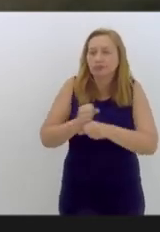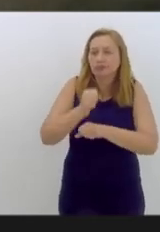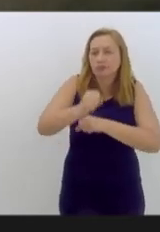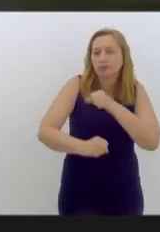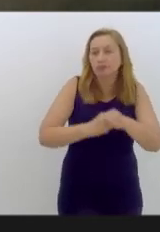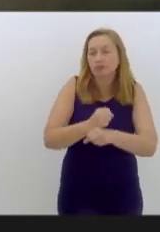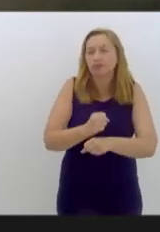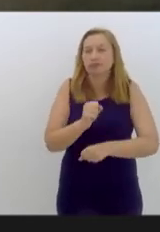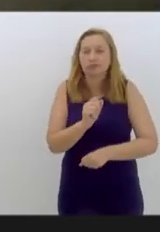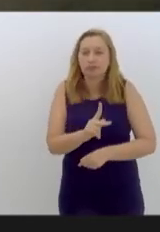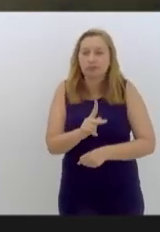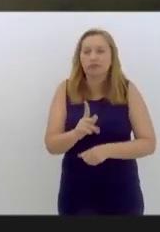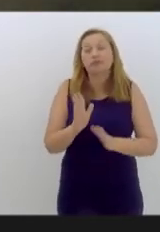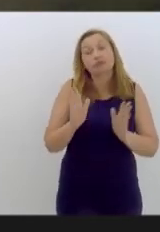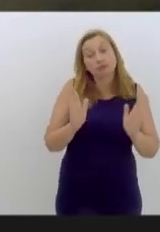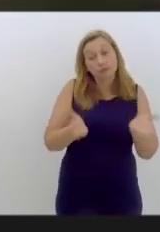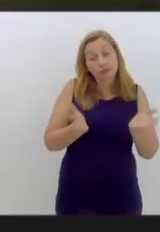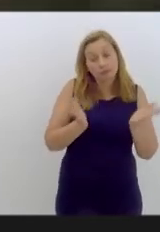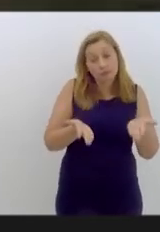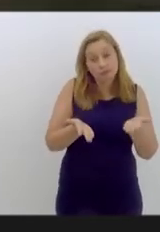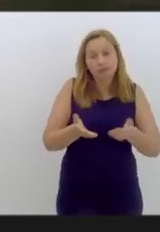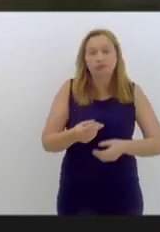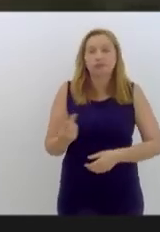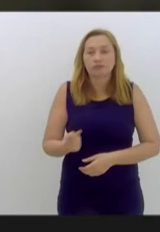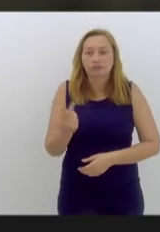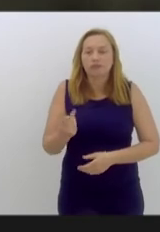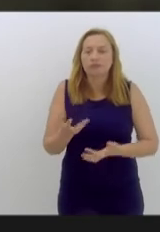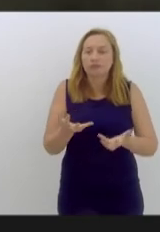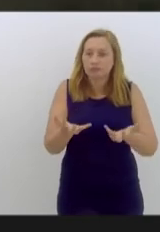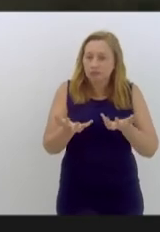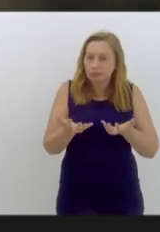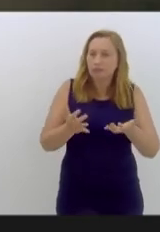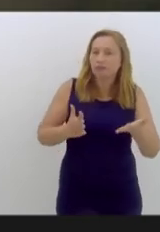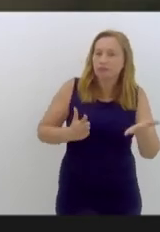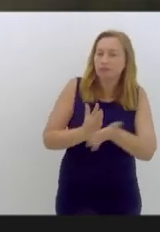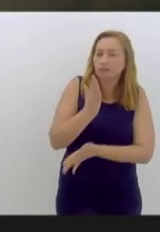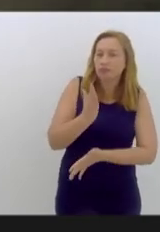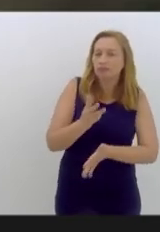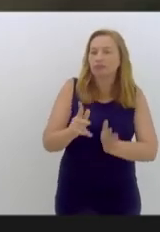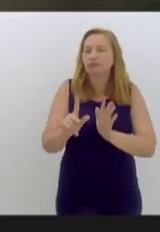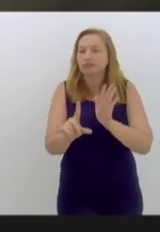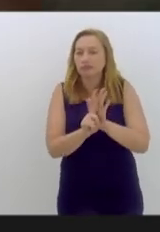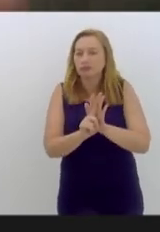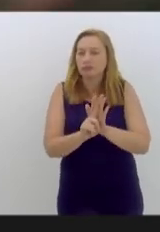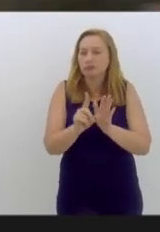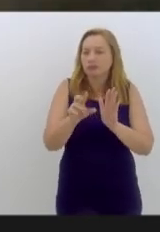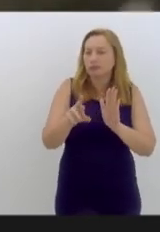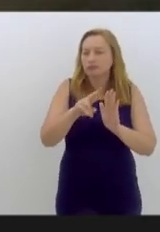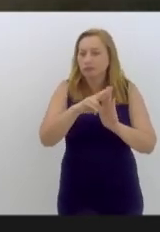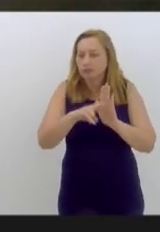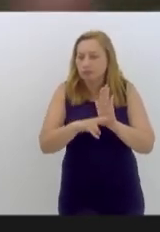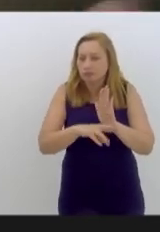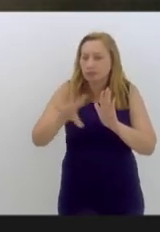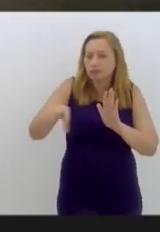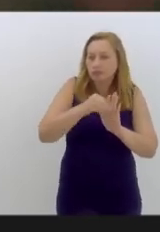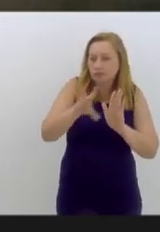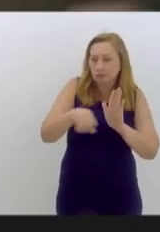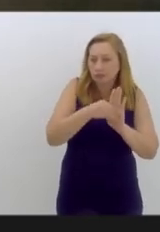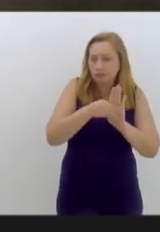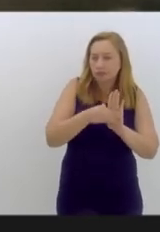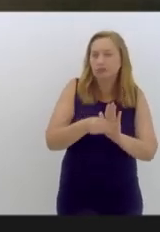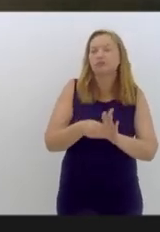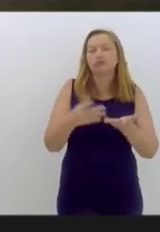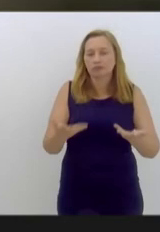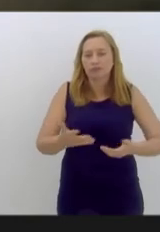Tá? Então, a gente agora, a briga é aprovar a lei, colocar os três requisitos, que no caso dos municípios